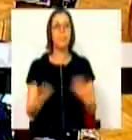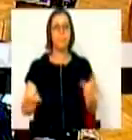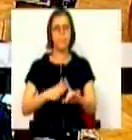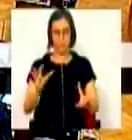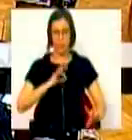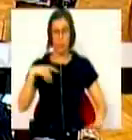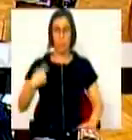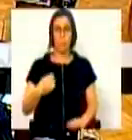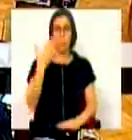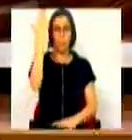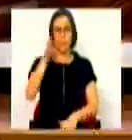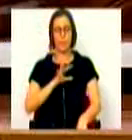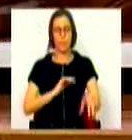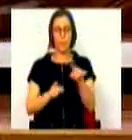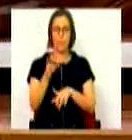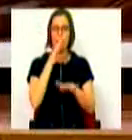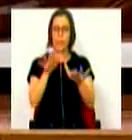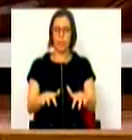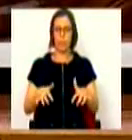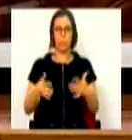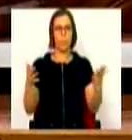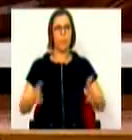Sr. Presidente, senhoras e senhores deputados,